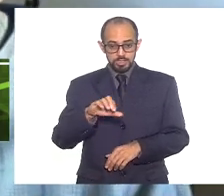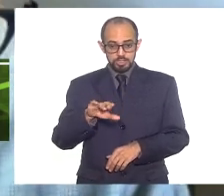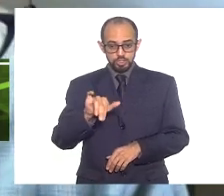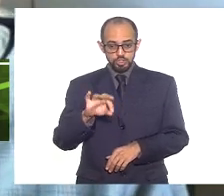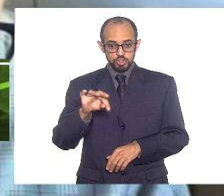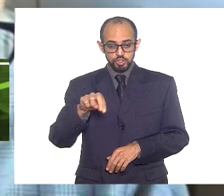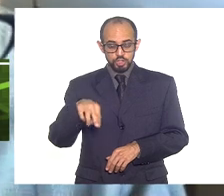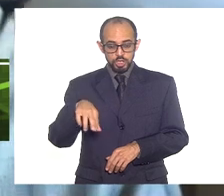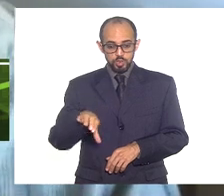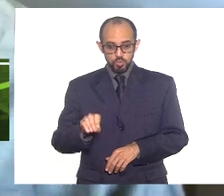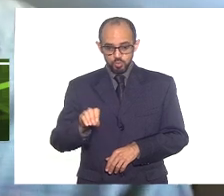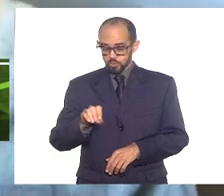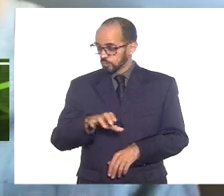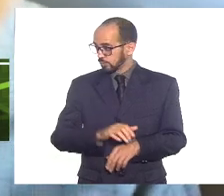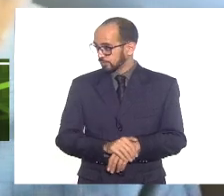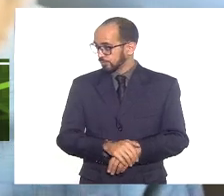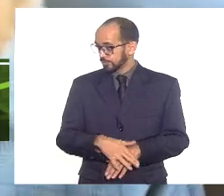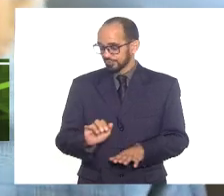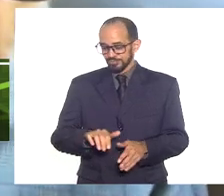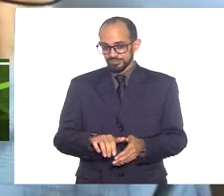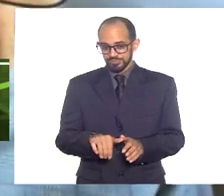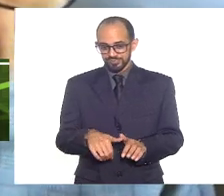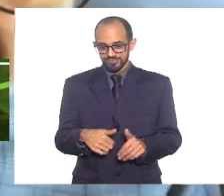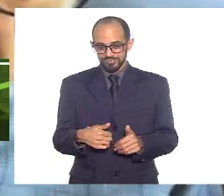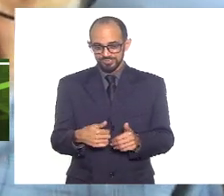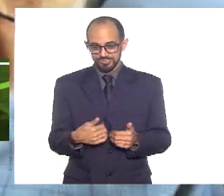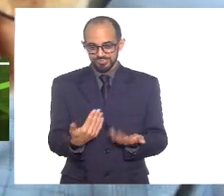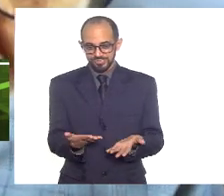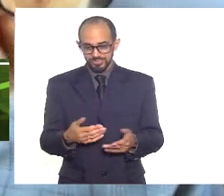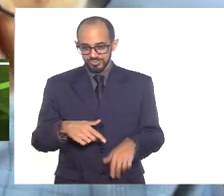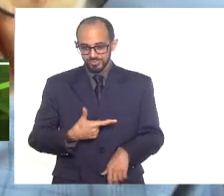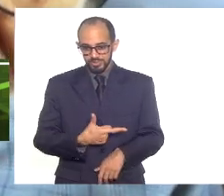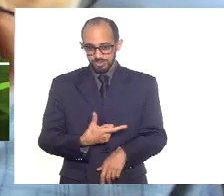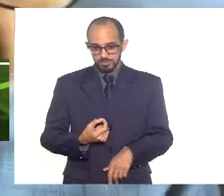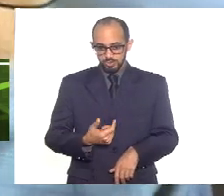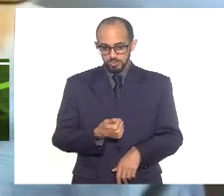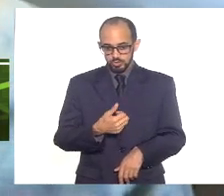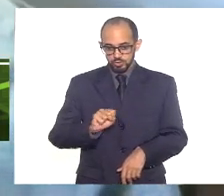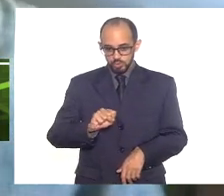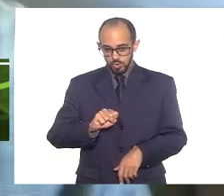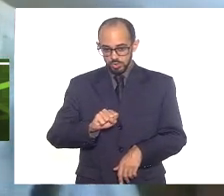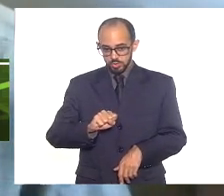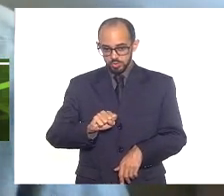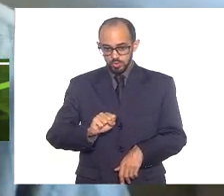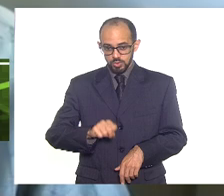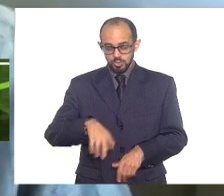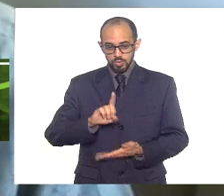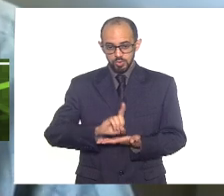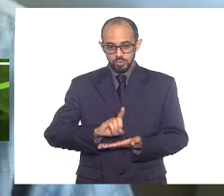Vidal Campelo. Pela PG18, doutor Paulo Henrique Manier.